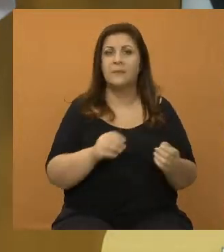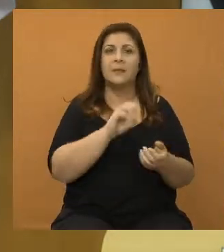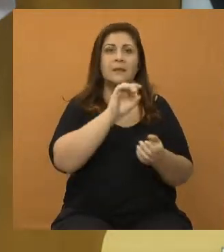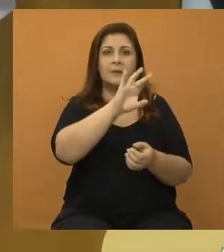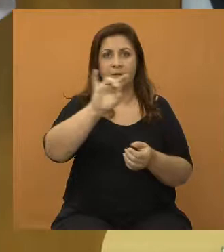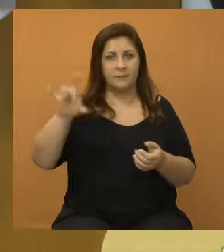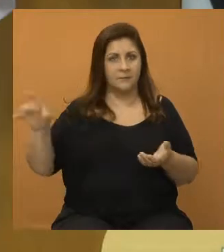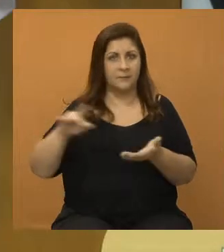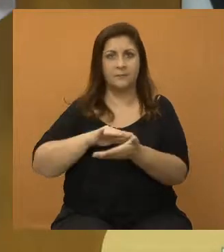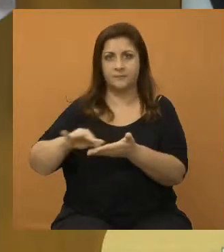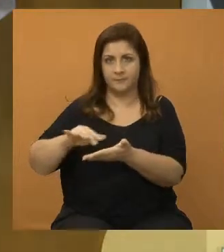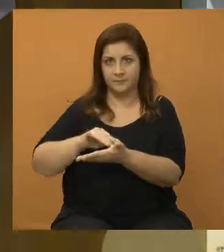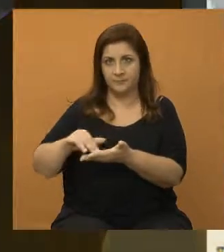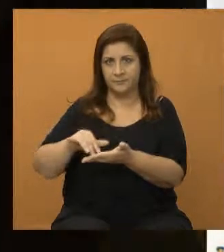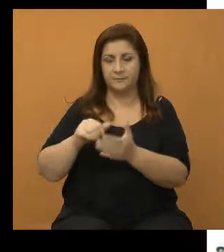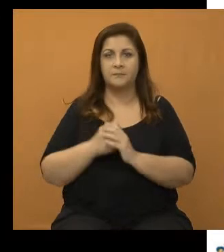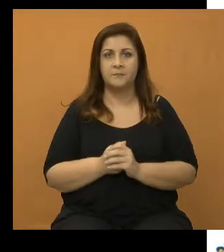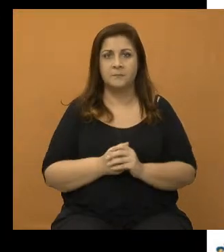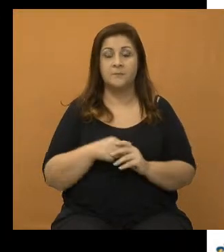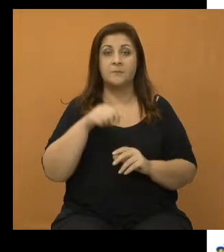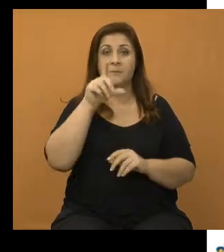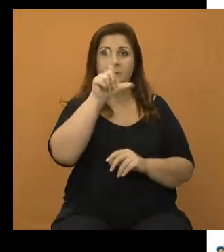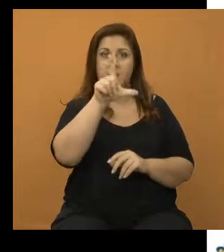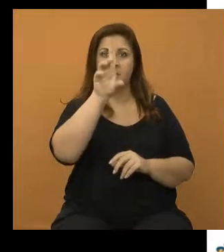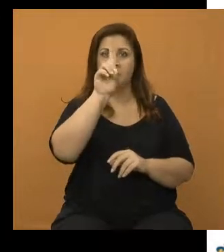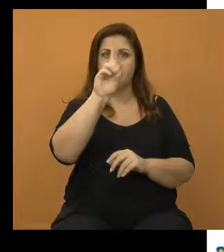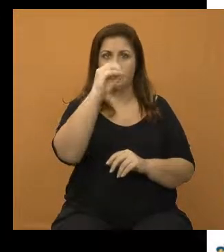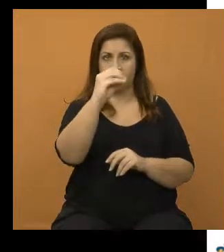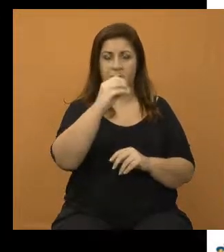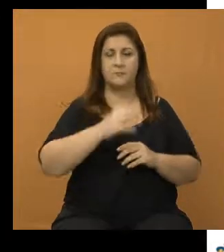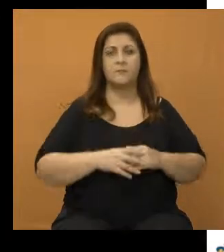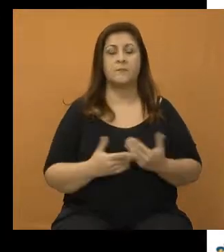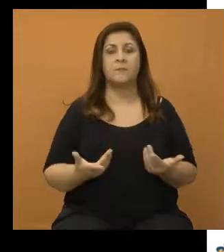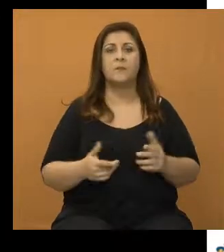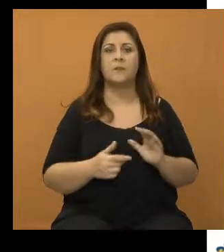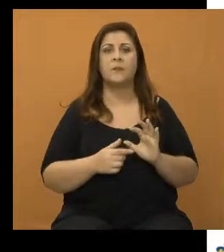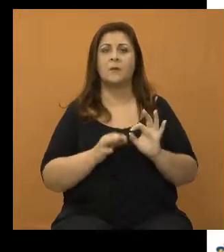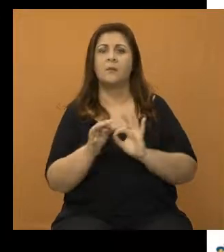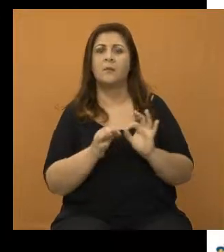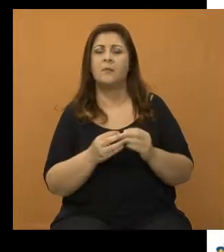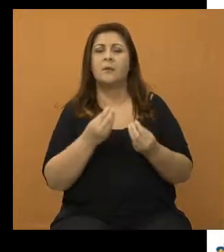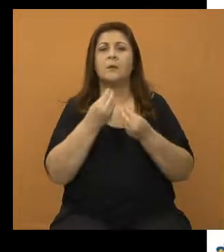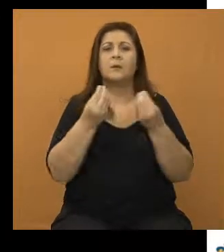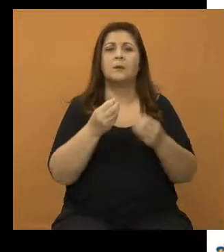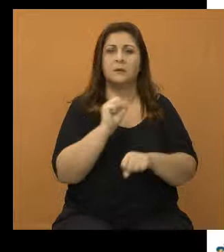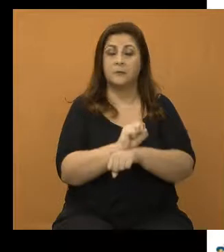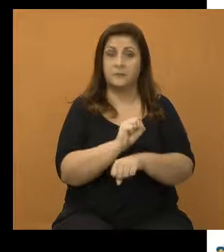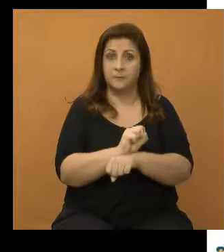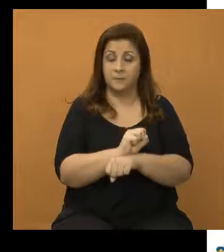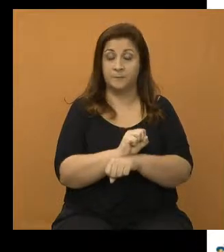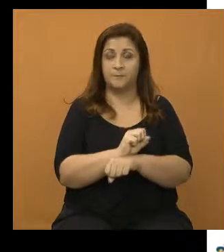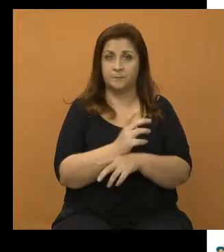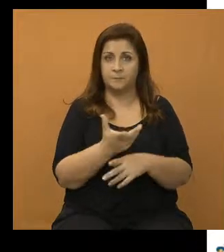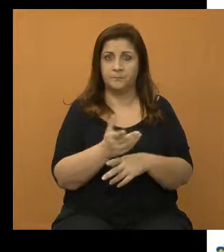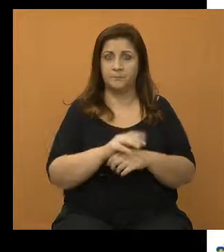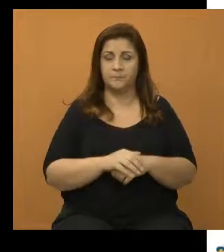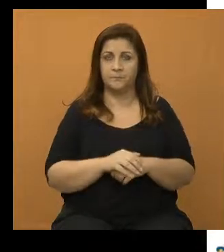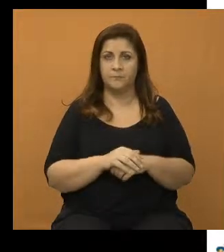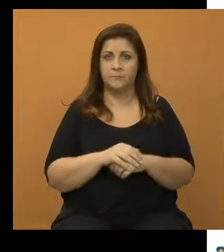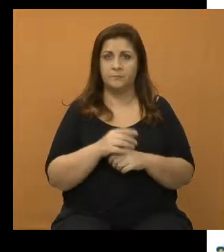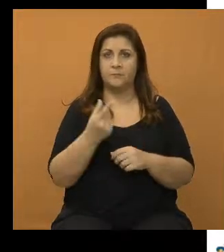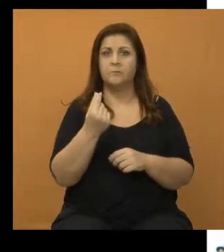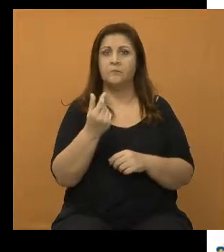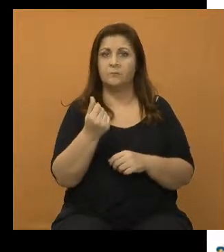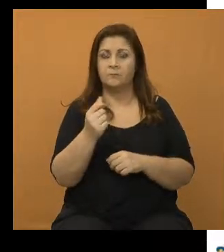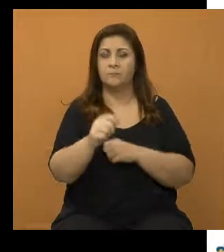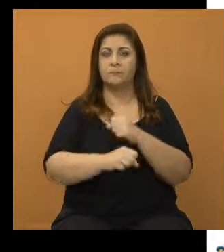secretaria. Aqui na LDO, basicamente, a gente vai dar as diretrizes, o que se espera para o orçamento do